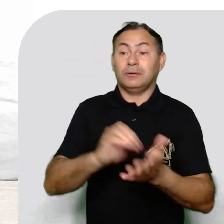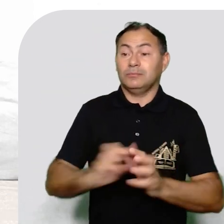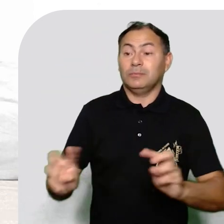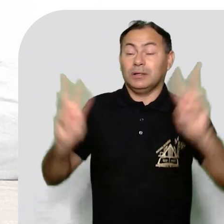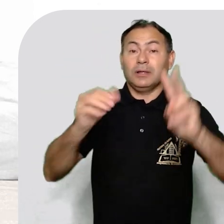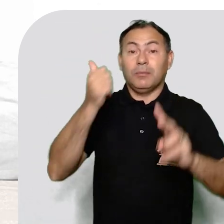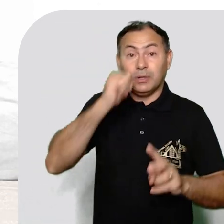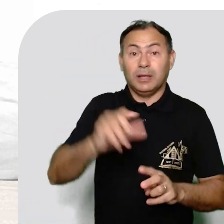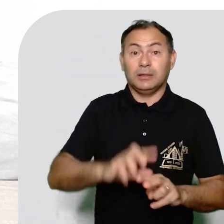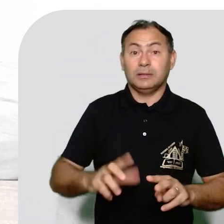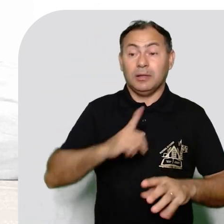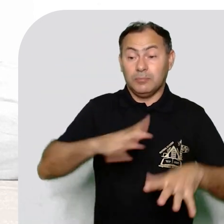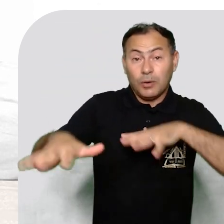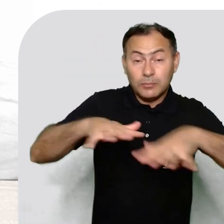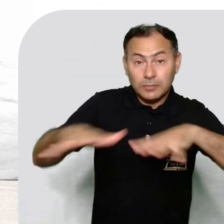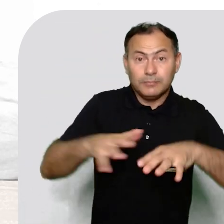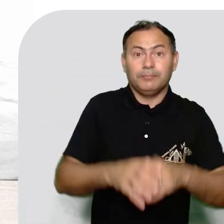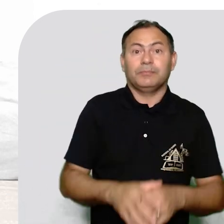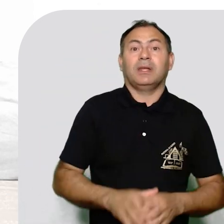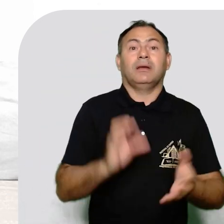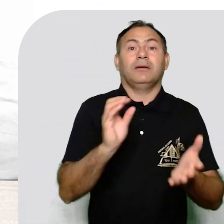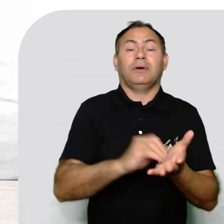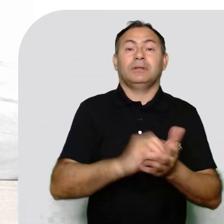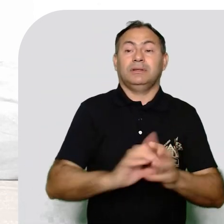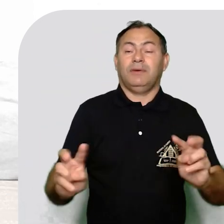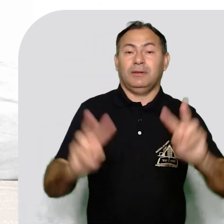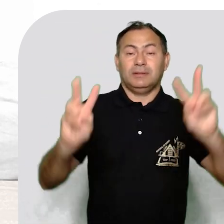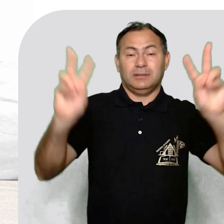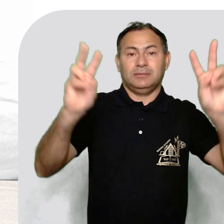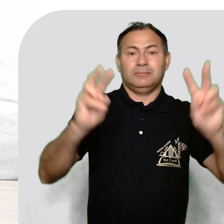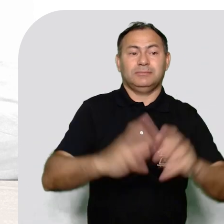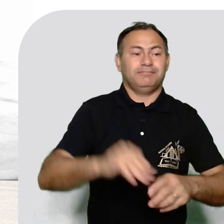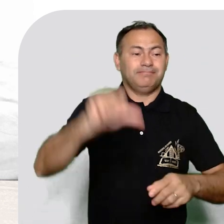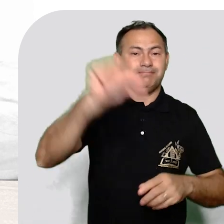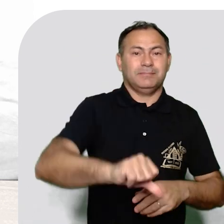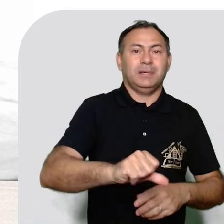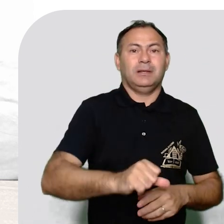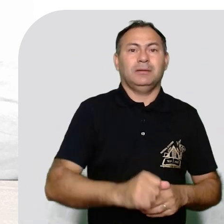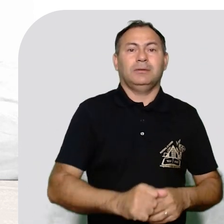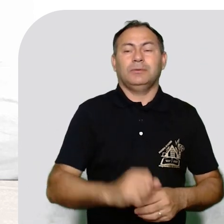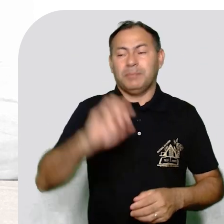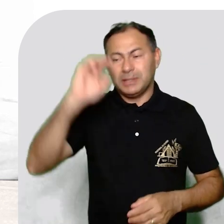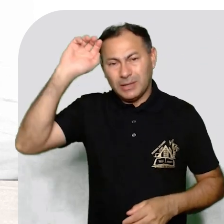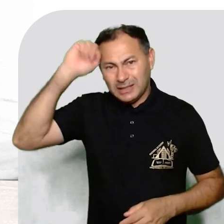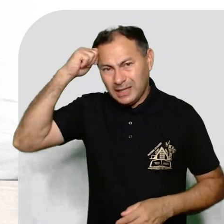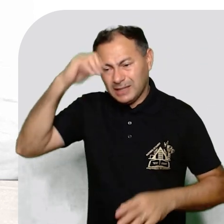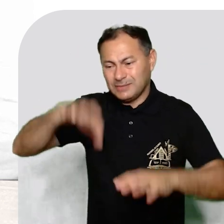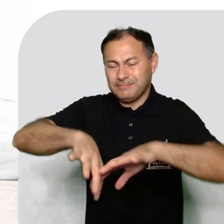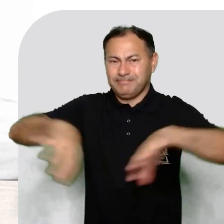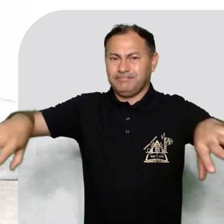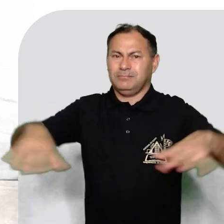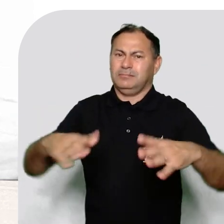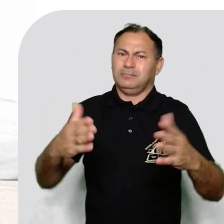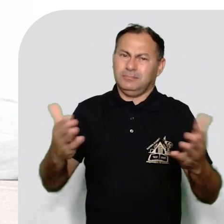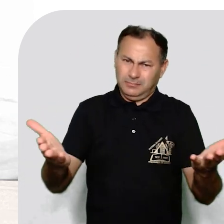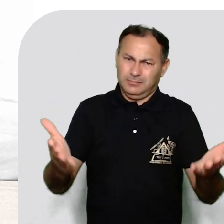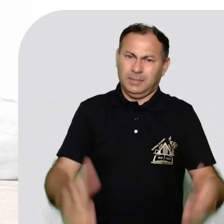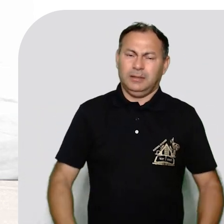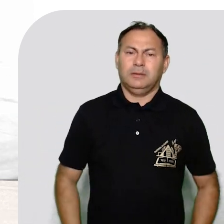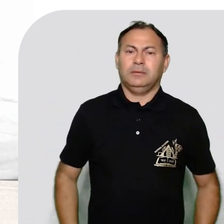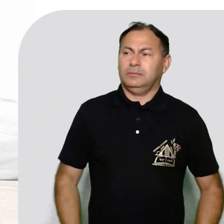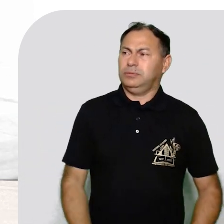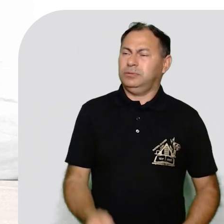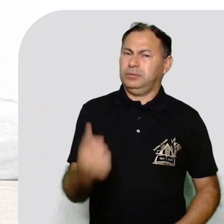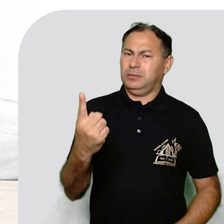temos movimento de desvalorização, desqualificação de negros. Então,